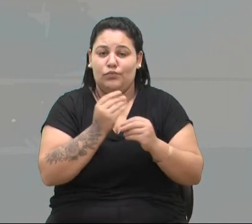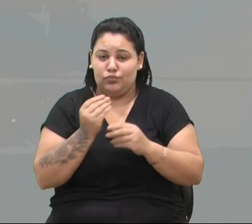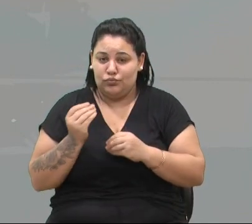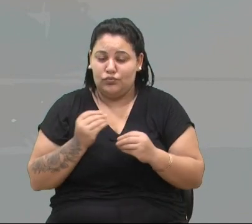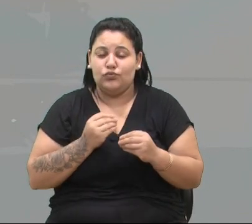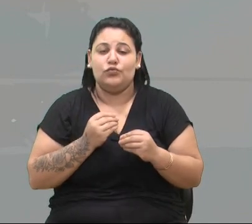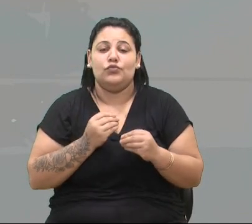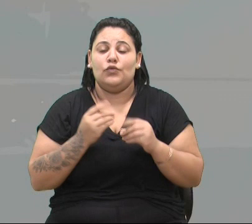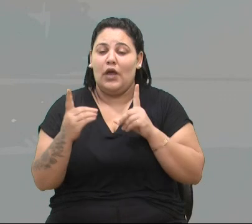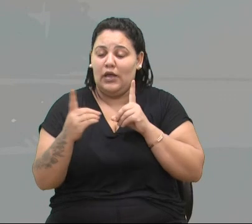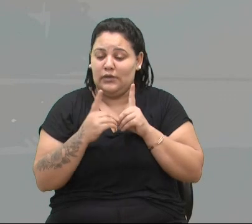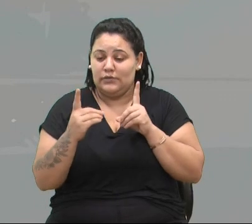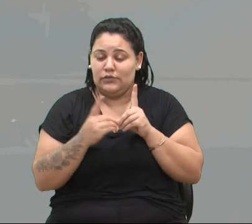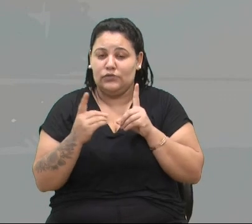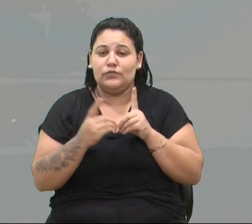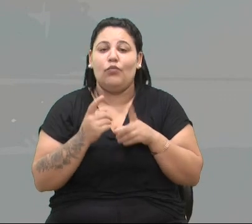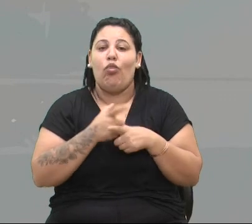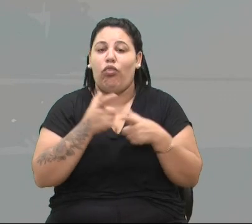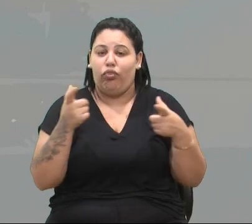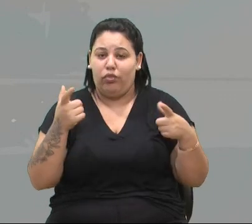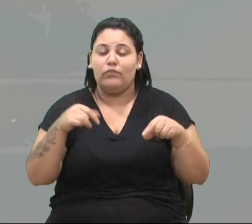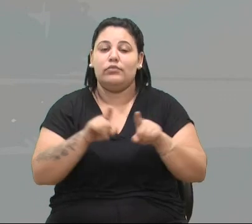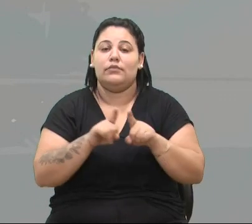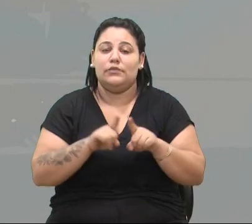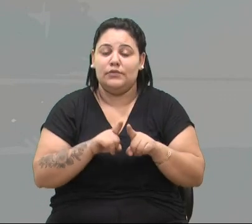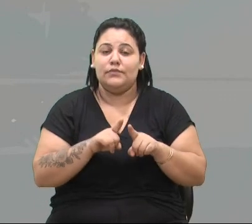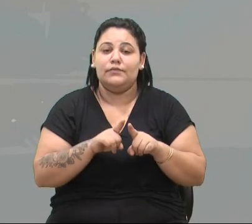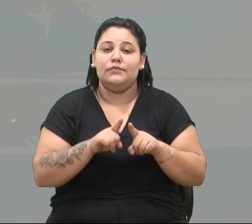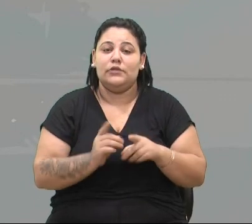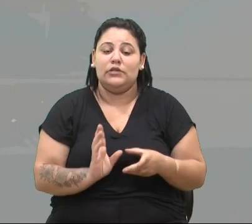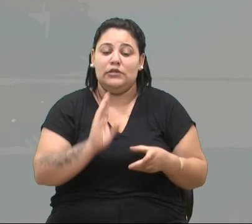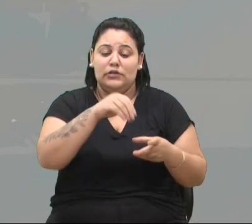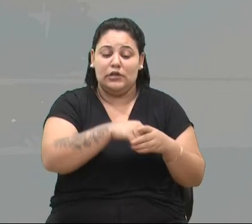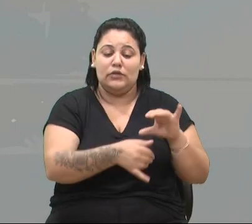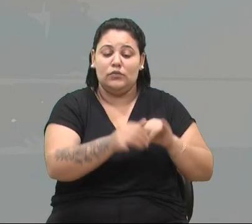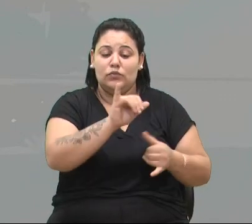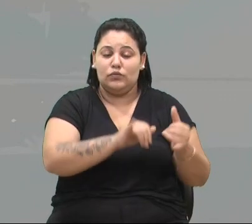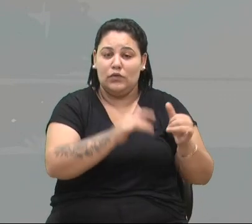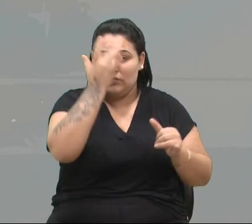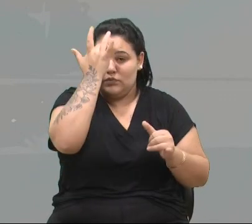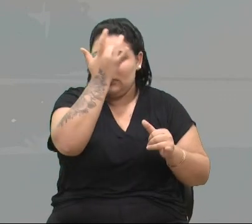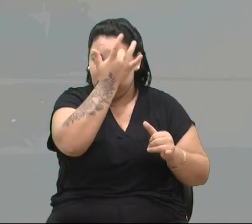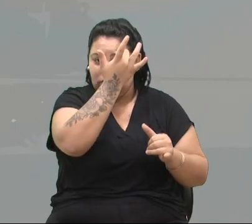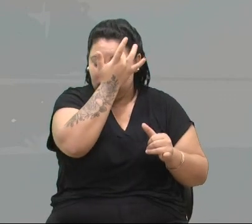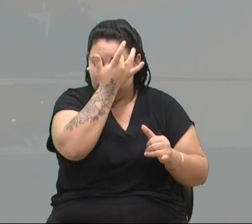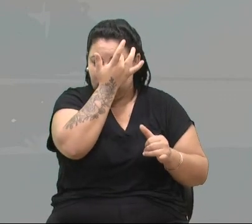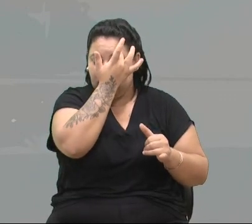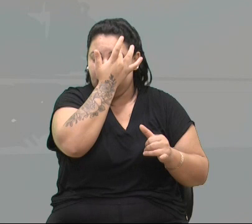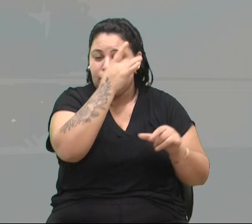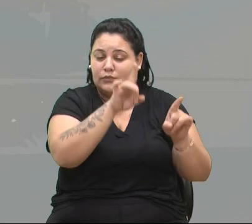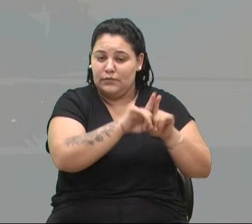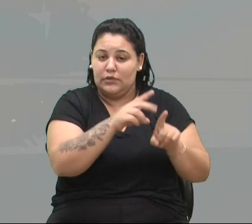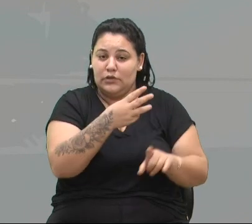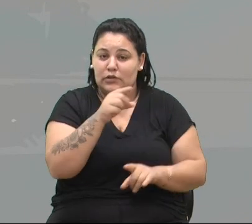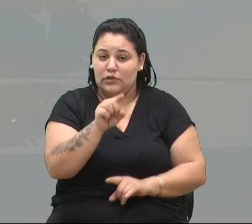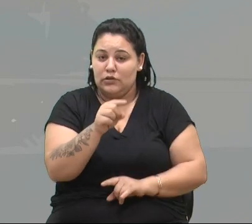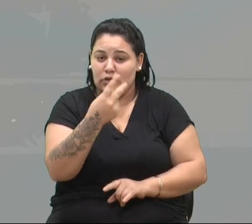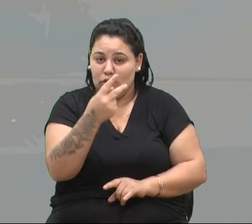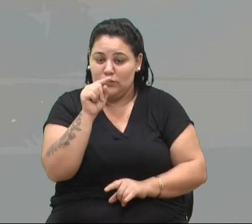de atendimentos. Atendimentos nos ambulatórios de saúde mental, 32 mil.